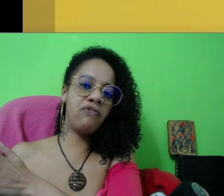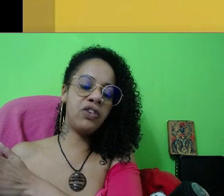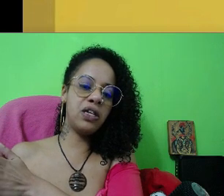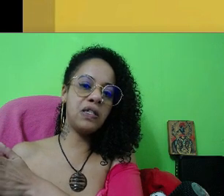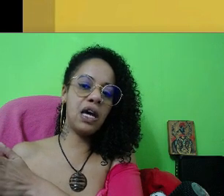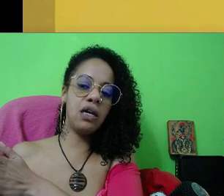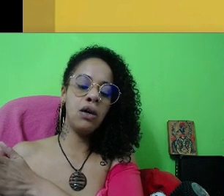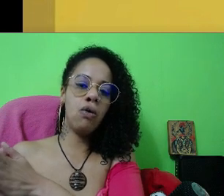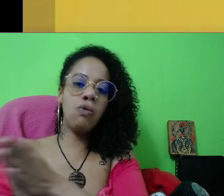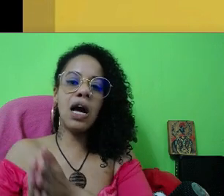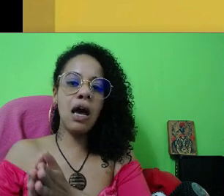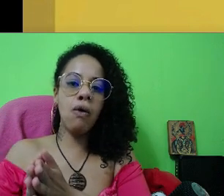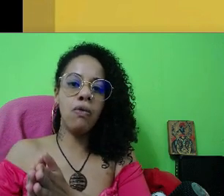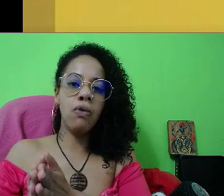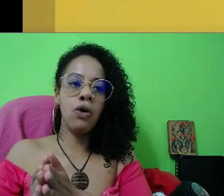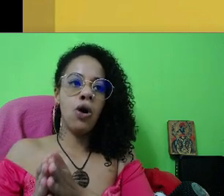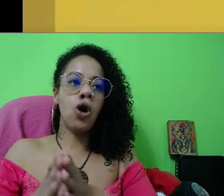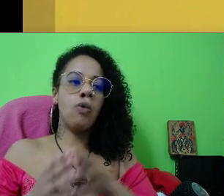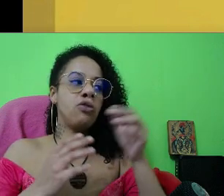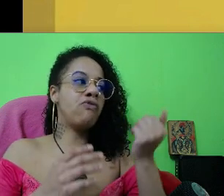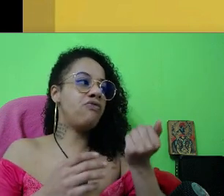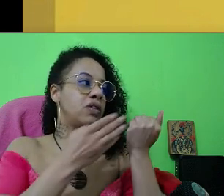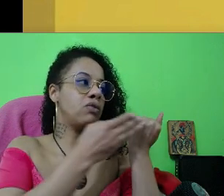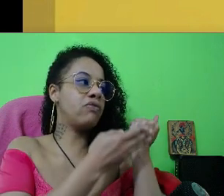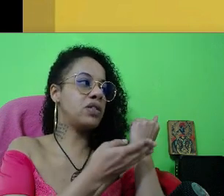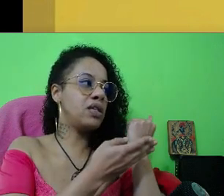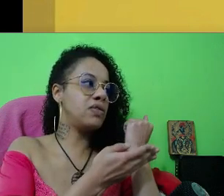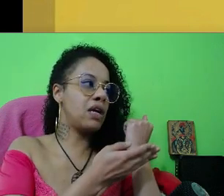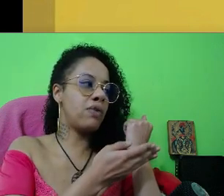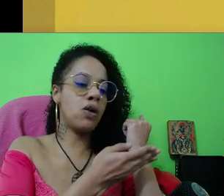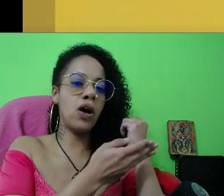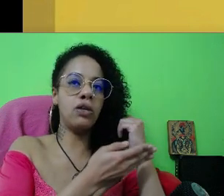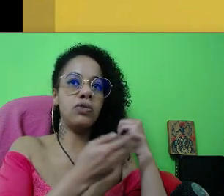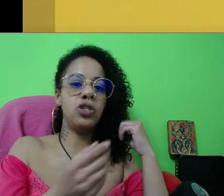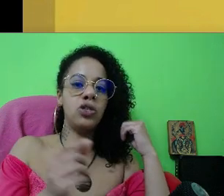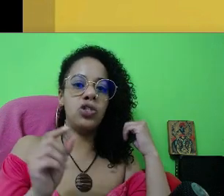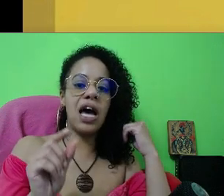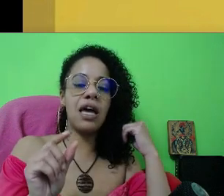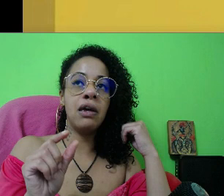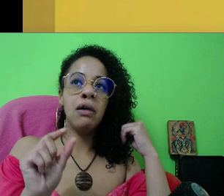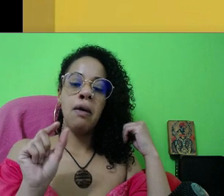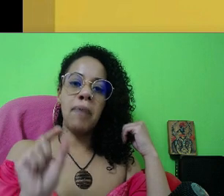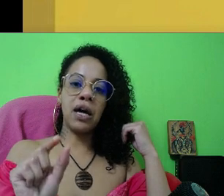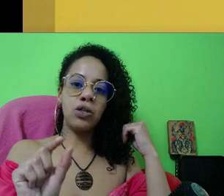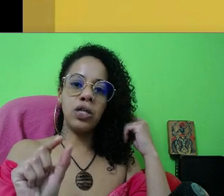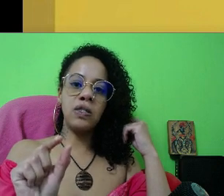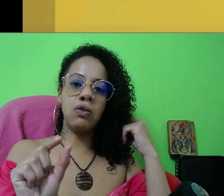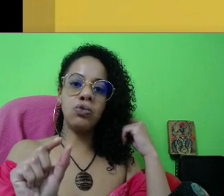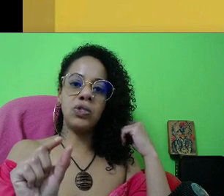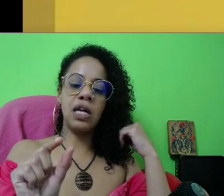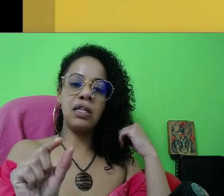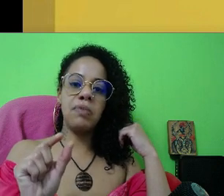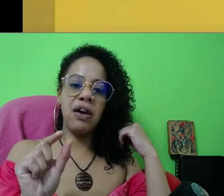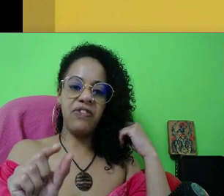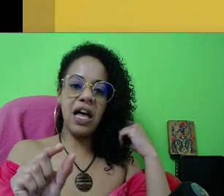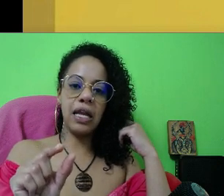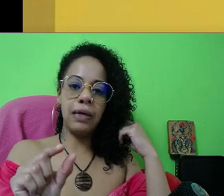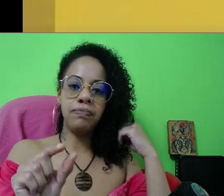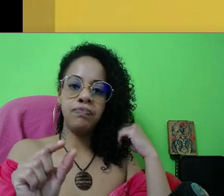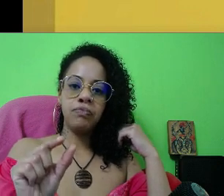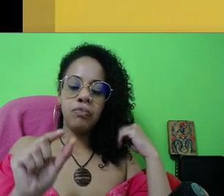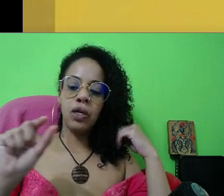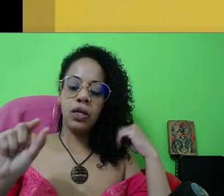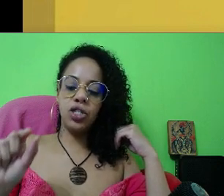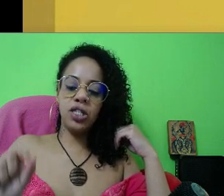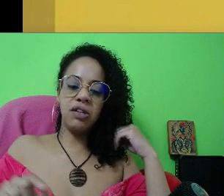que no começo eu referenciei um canal ou eu não vou fazer o Que Vocês Fizeram agora no sentido de Ai pega dois segundos ali da minha